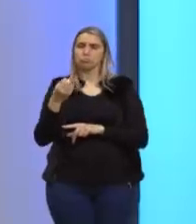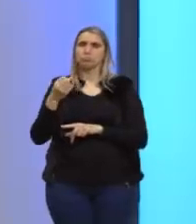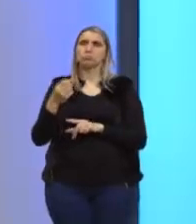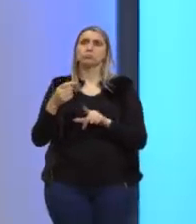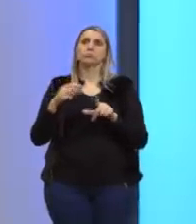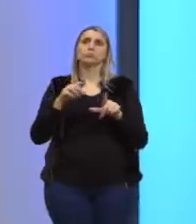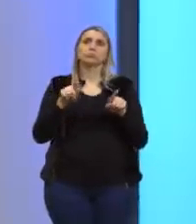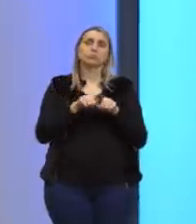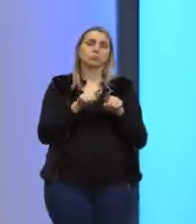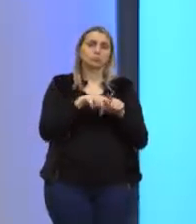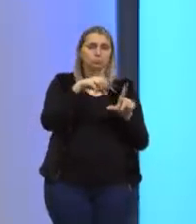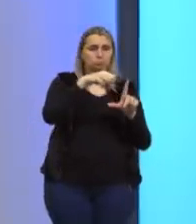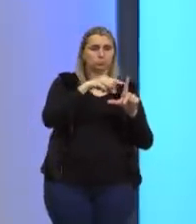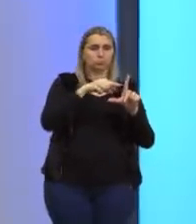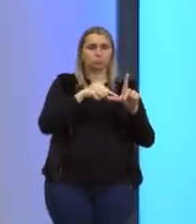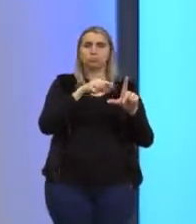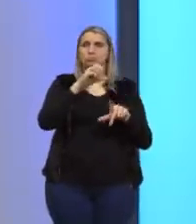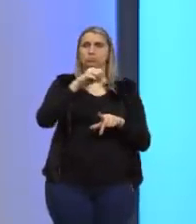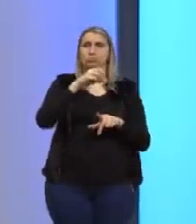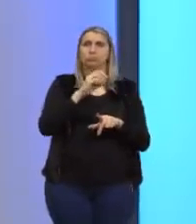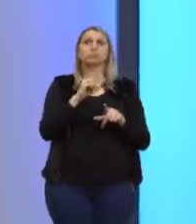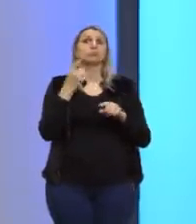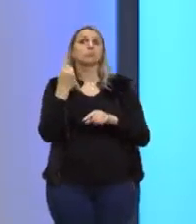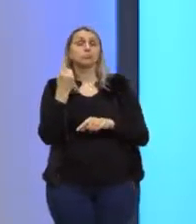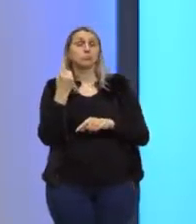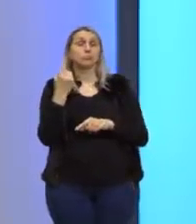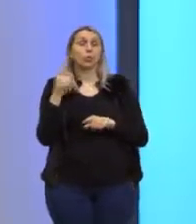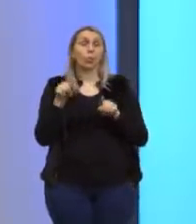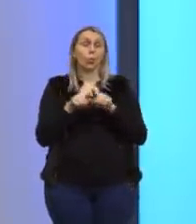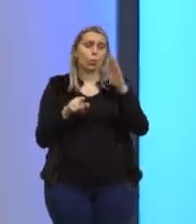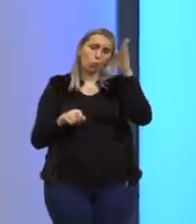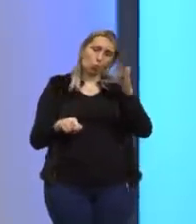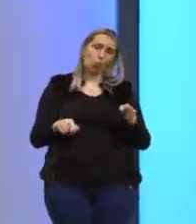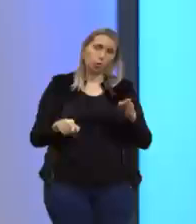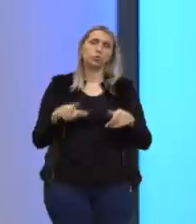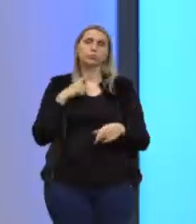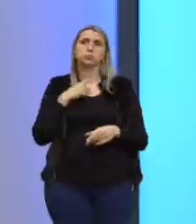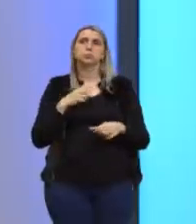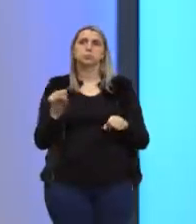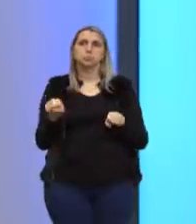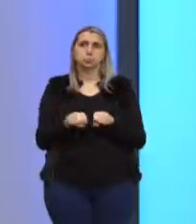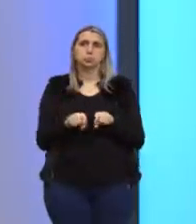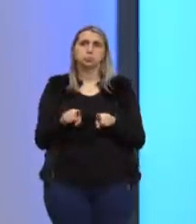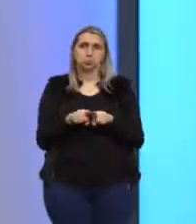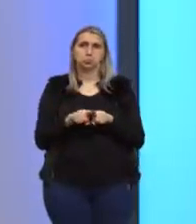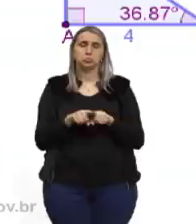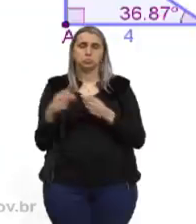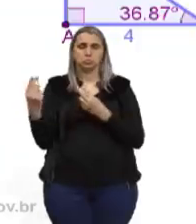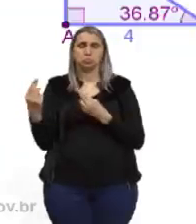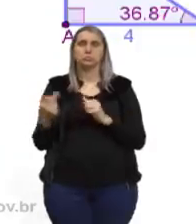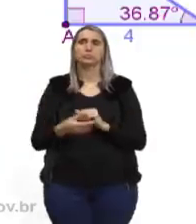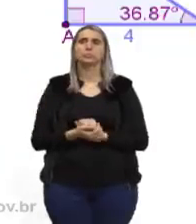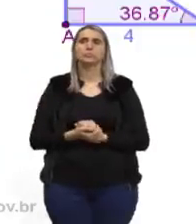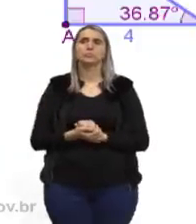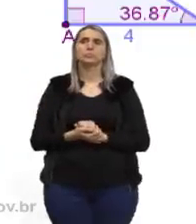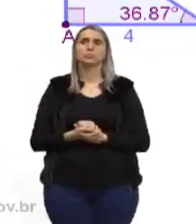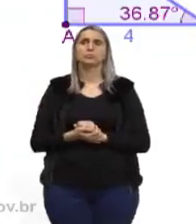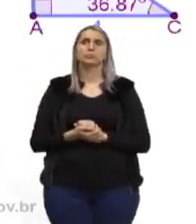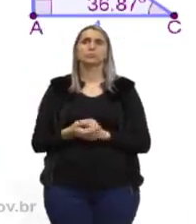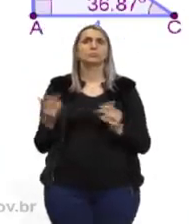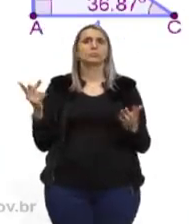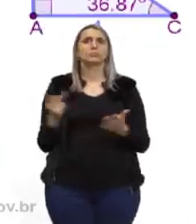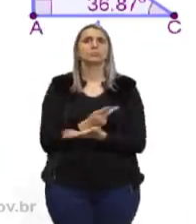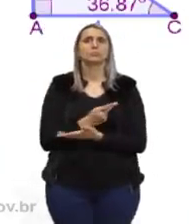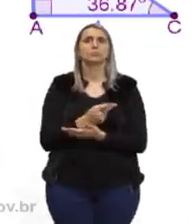um lado. Né? Então, nós temos sim casos de semelhança aqui, certo? Está